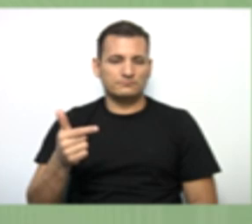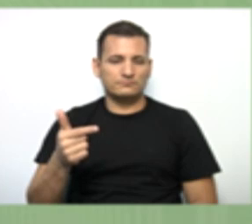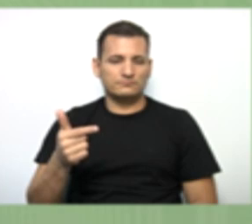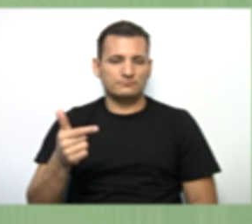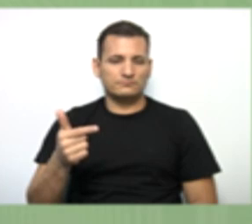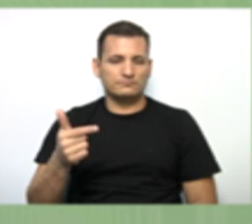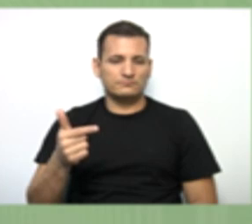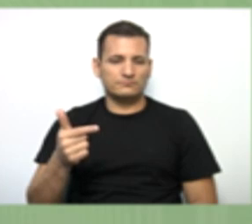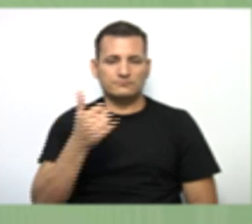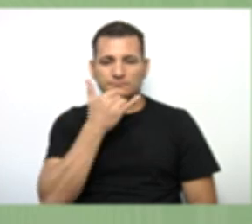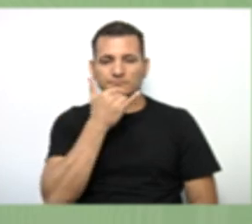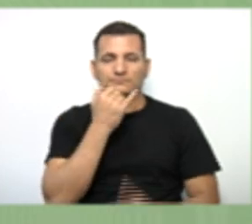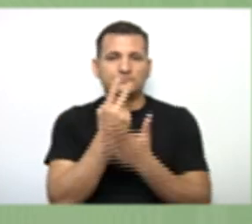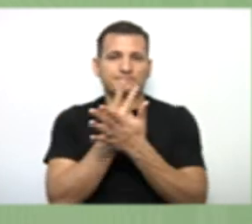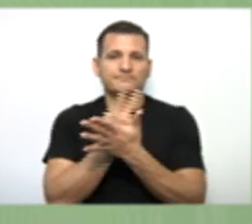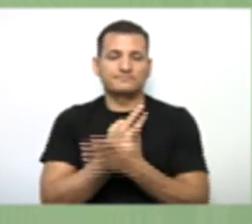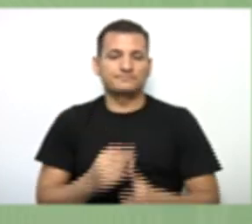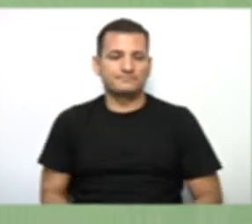Errado.